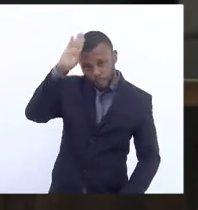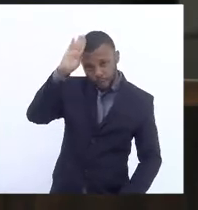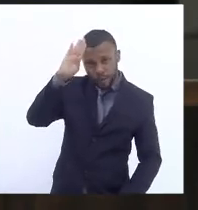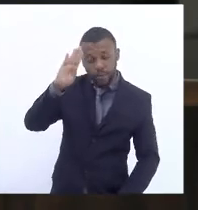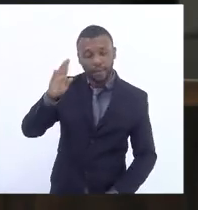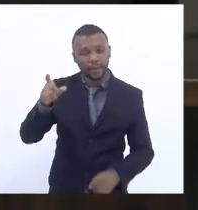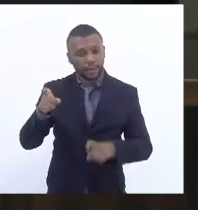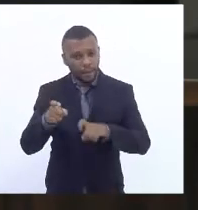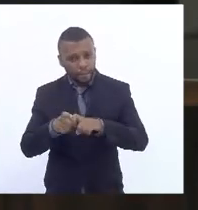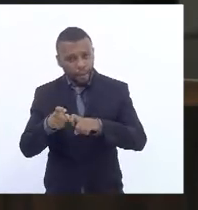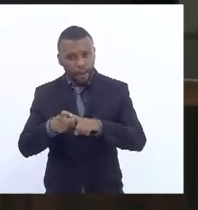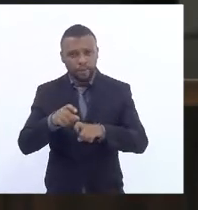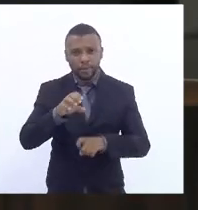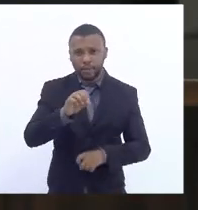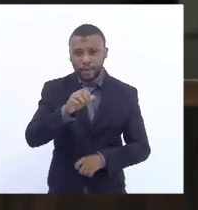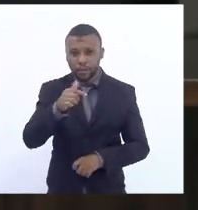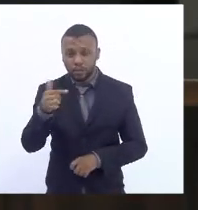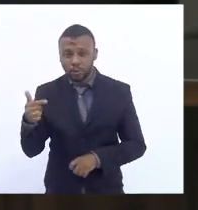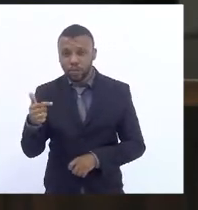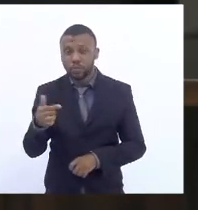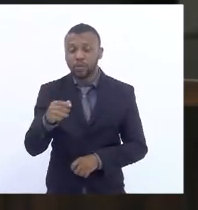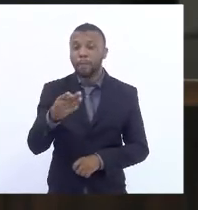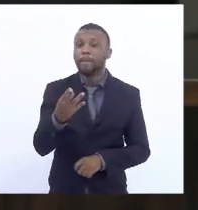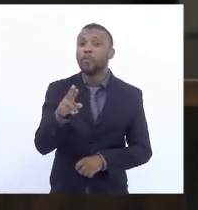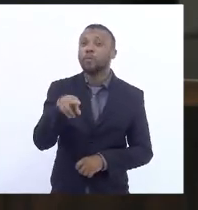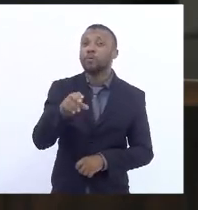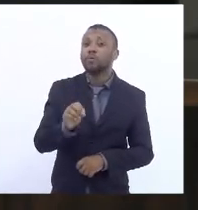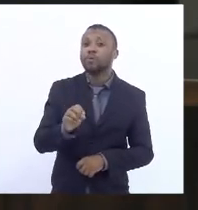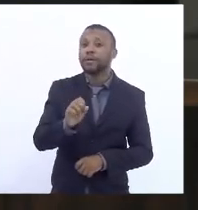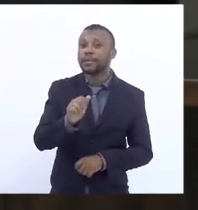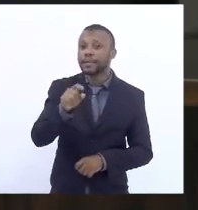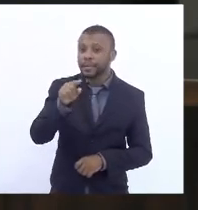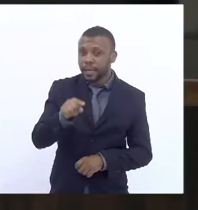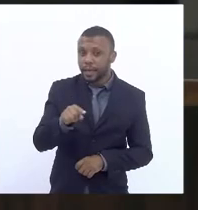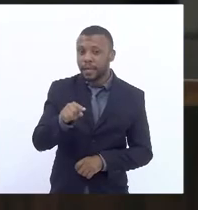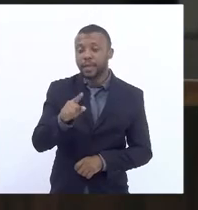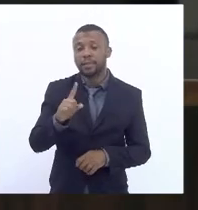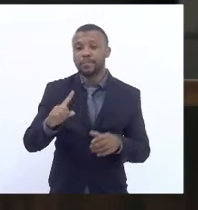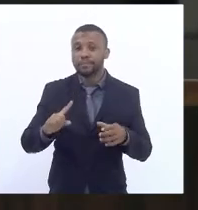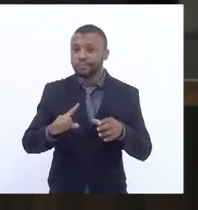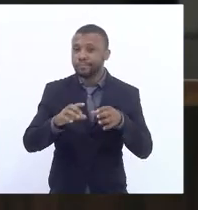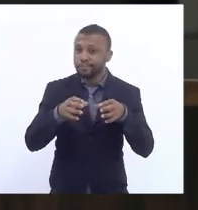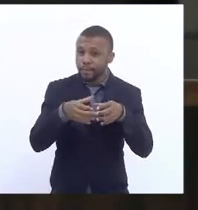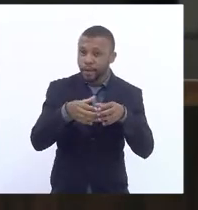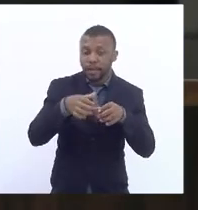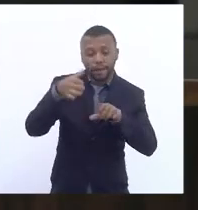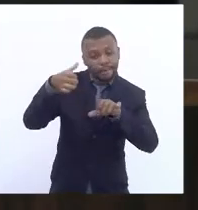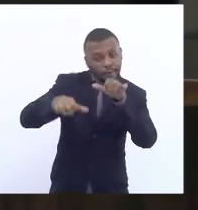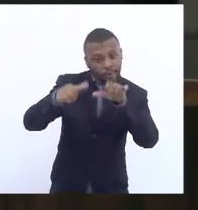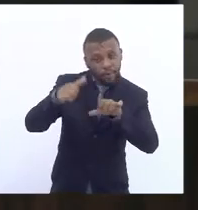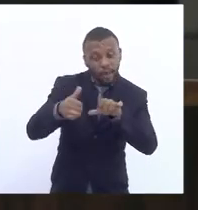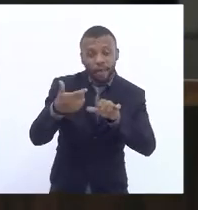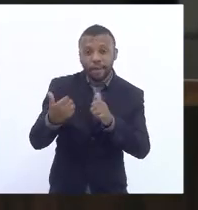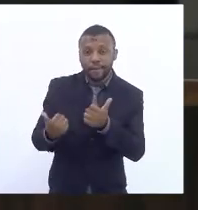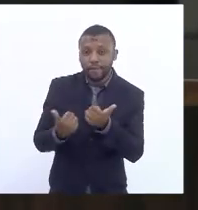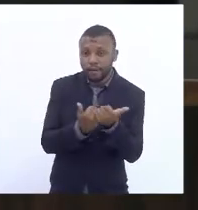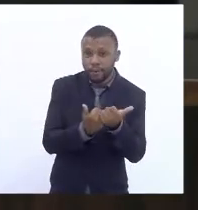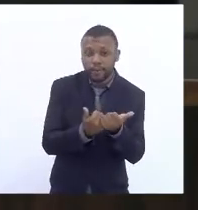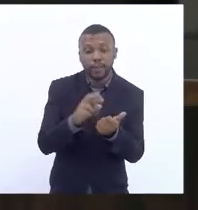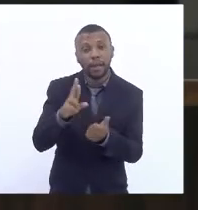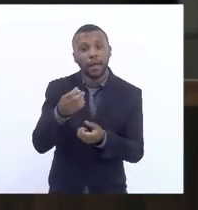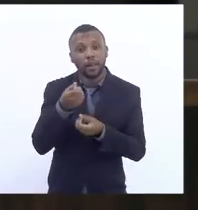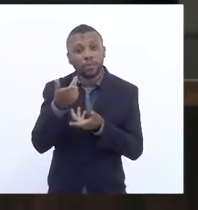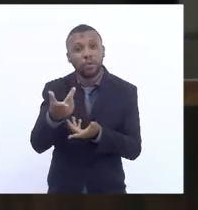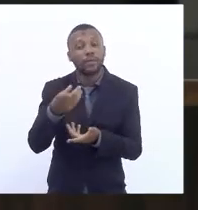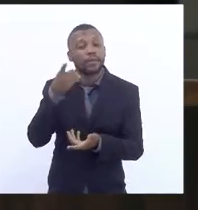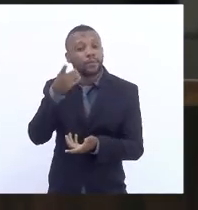médico 02, Bruno Sá Monteiro de Barros. Parecer da Comissão de Normas Internas, proposição interna, favorável. Relator, deputado Rodrigo